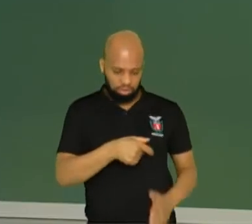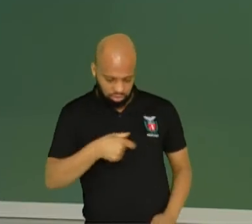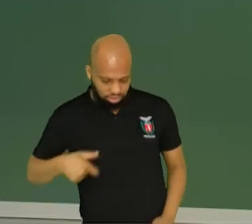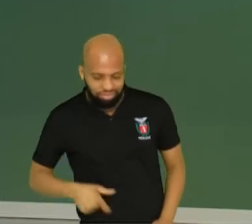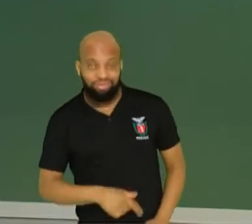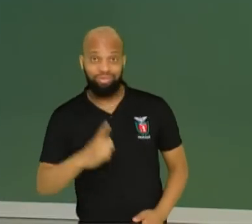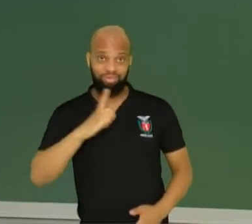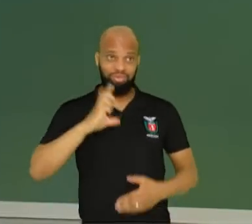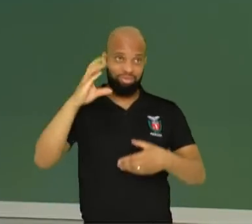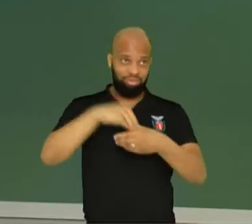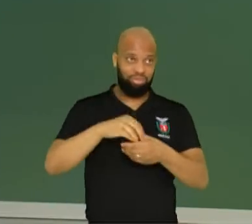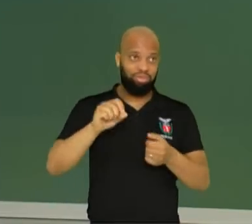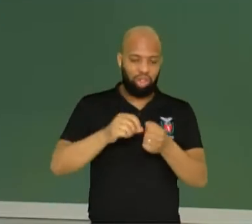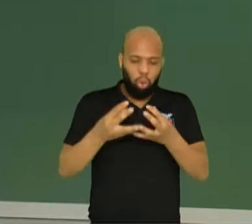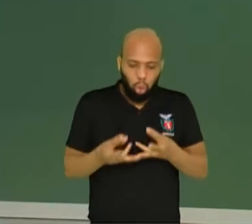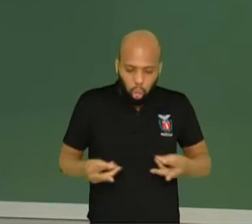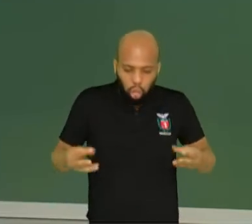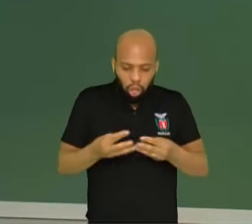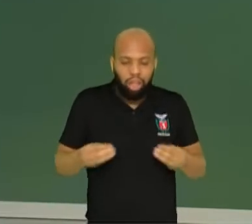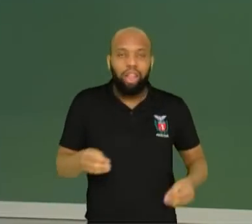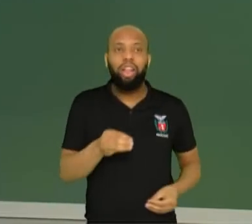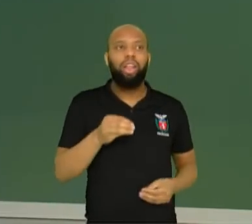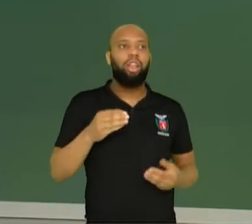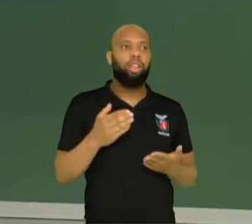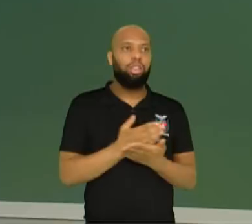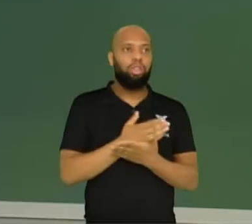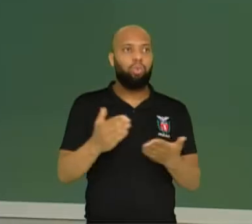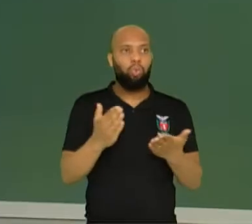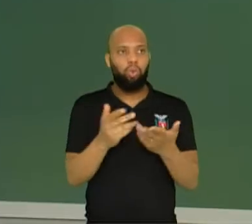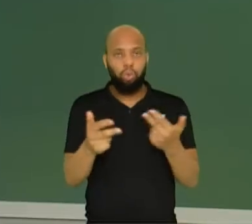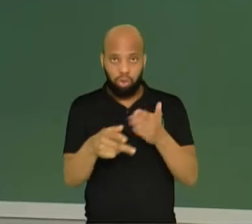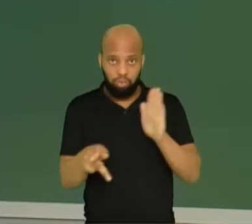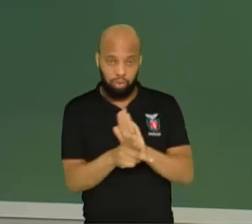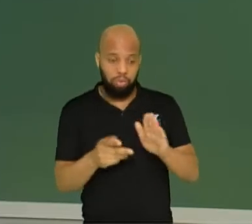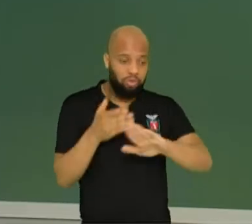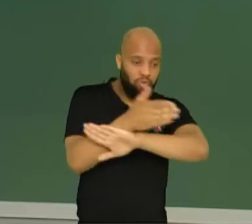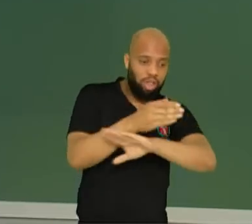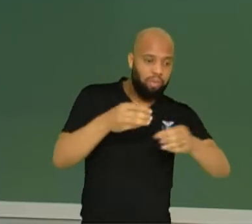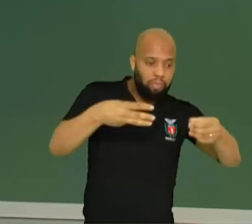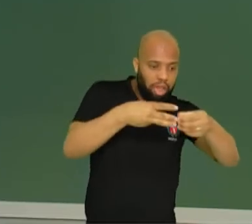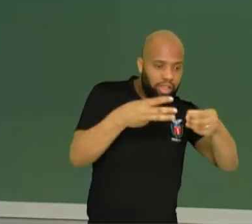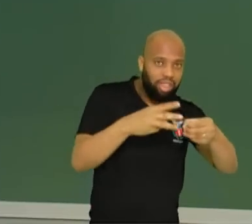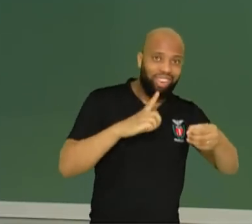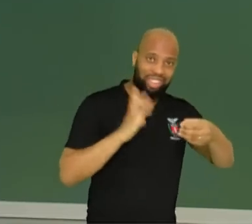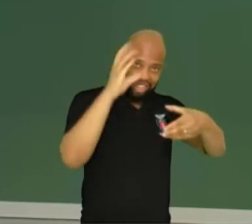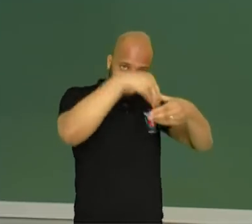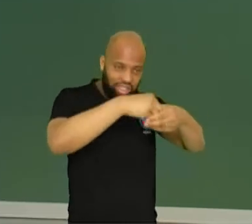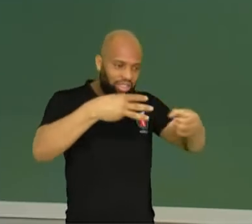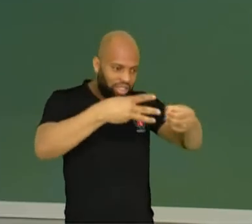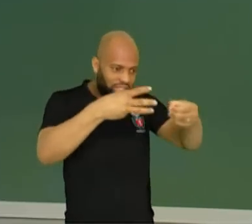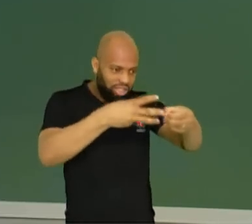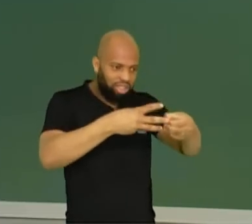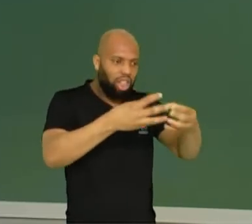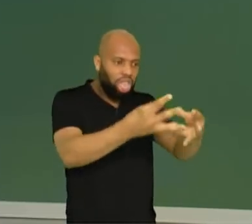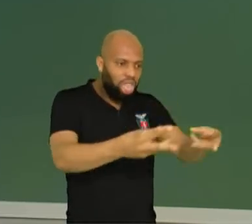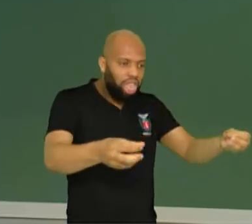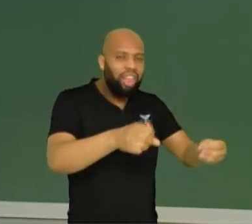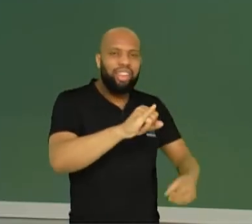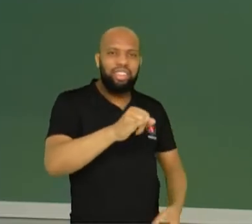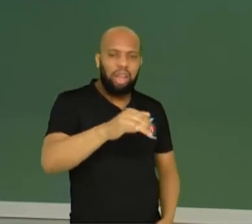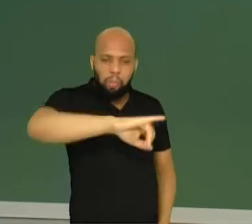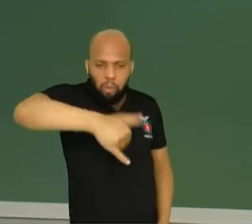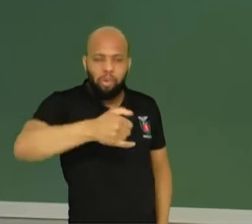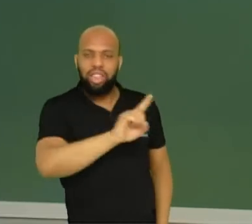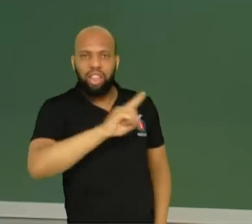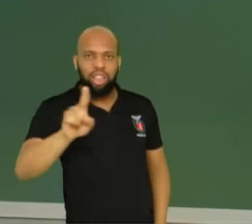gastrovascular, faz a digestão ali dentro, as substâncias vão para as células, faz a digestão dentro da célula e aquilo que não é